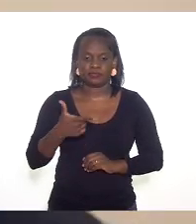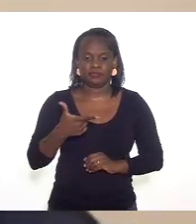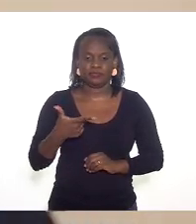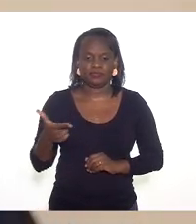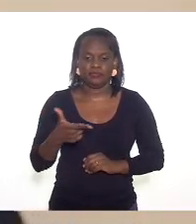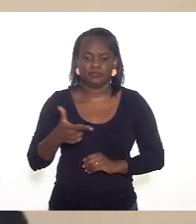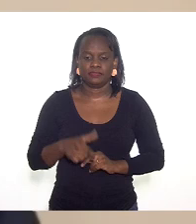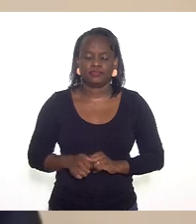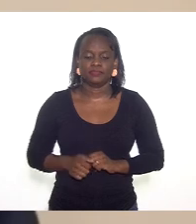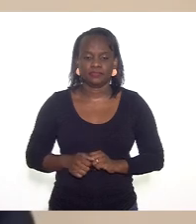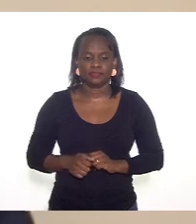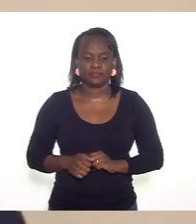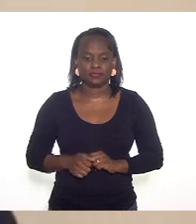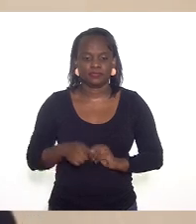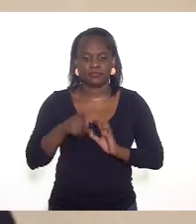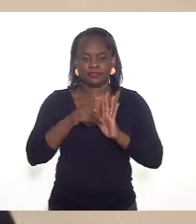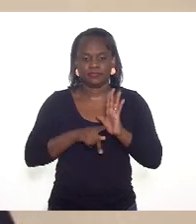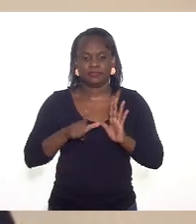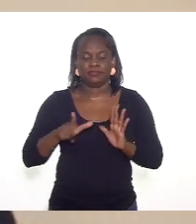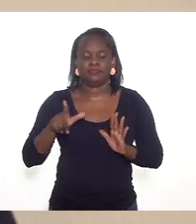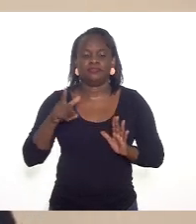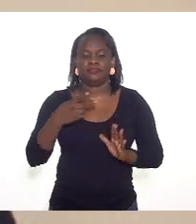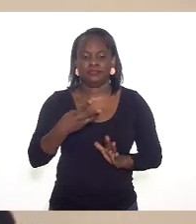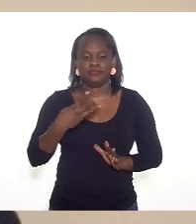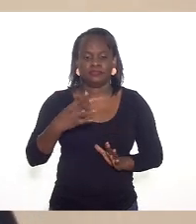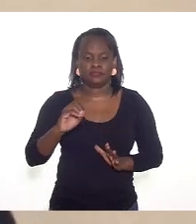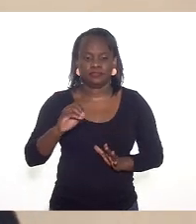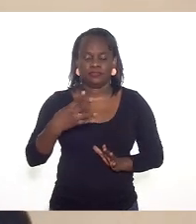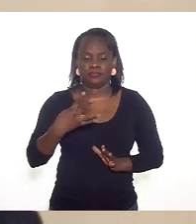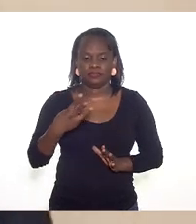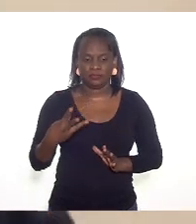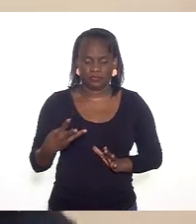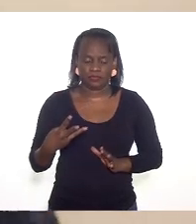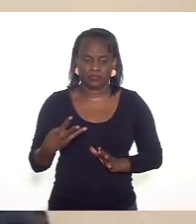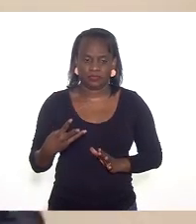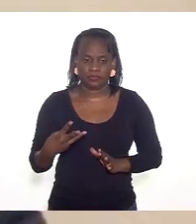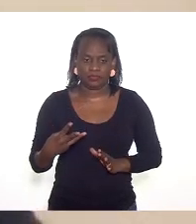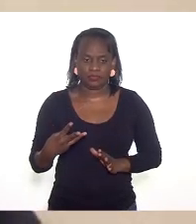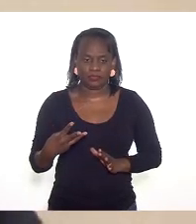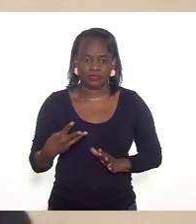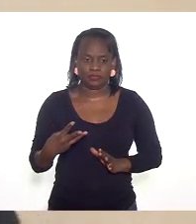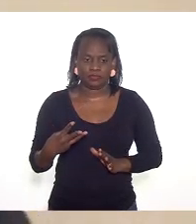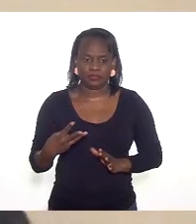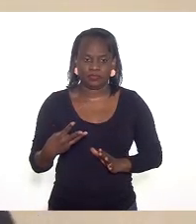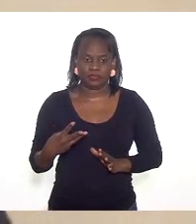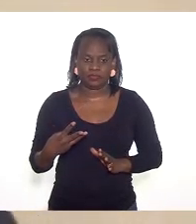22. Projeto de lei número 3043.